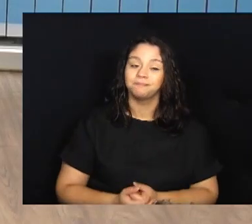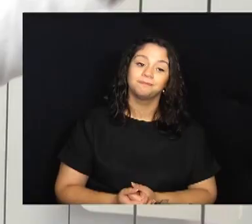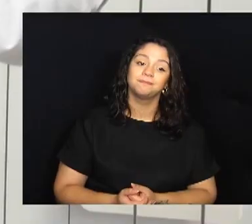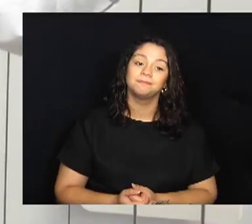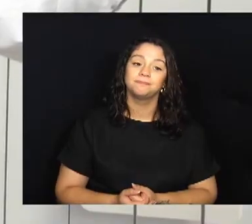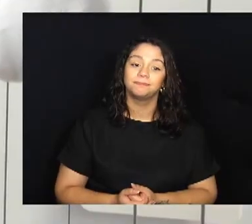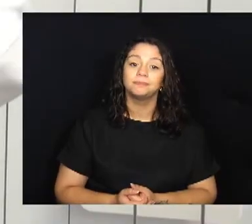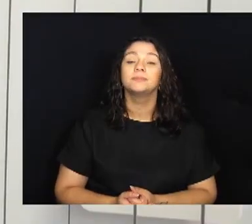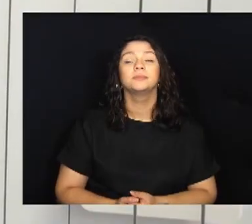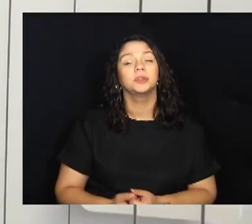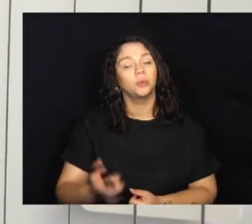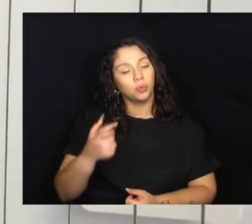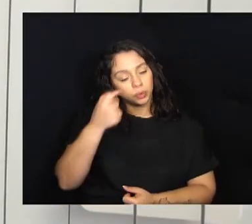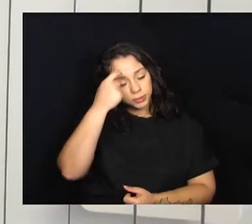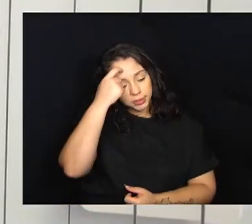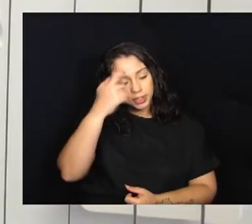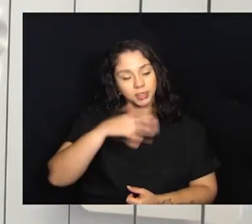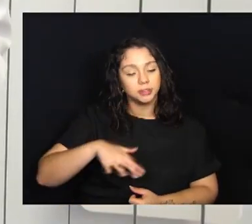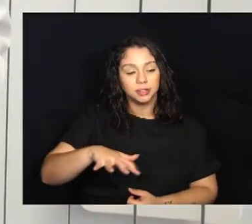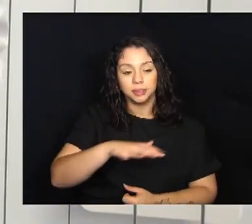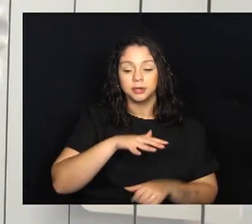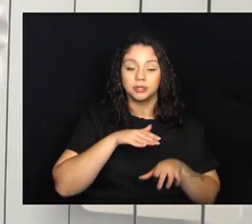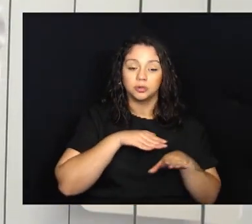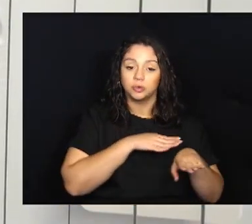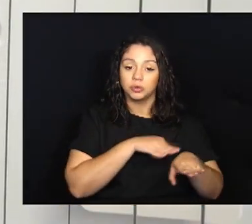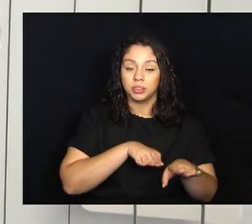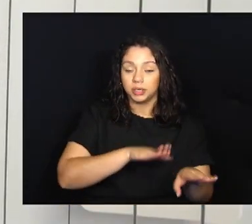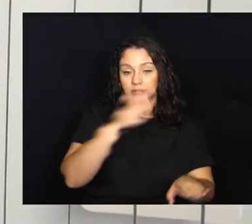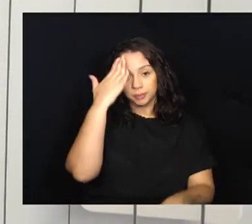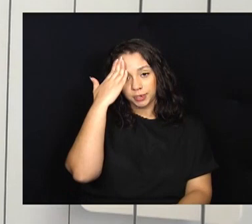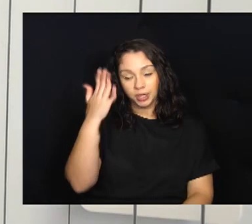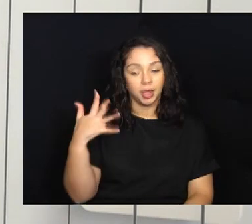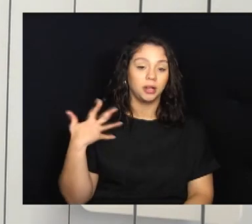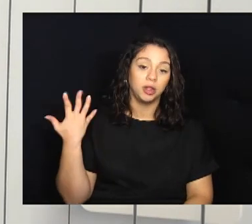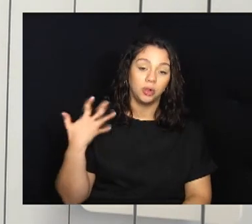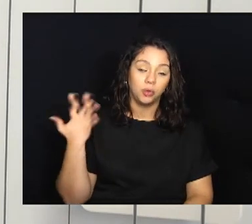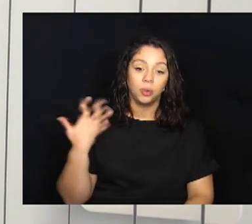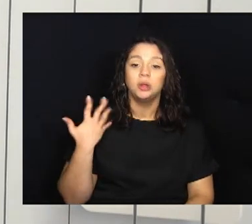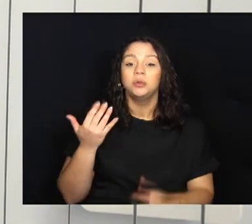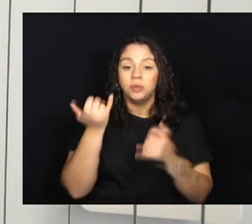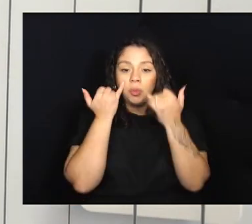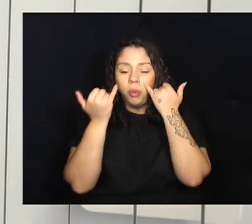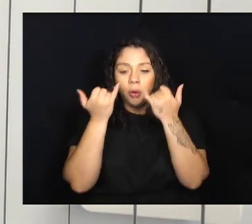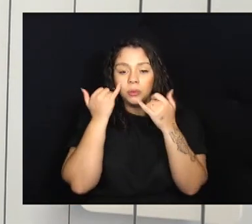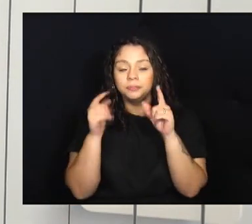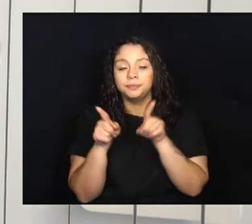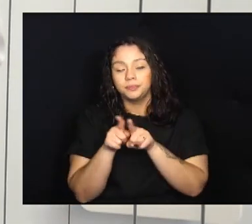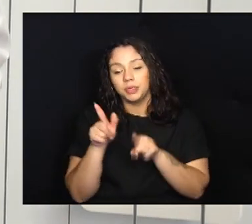Prudência no trânsito, né? Muito obrigado, Luana Galiza, nossa repórter, pelas informações. Gustavo Fraga,